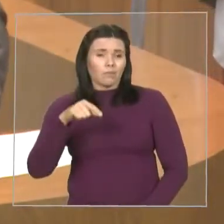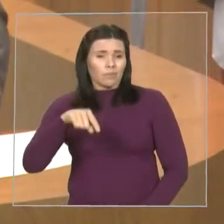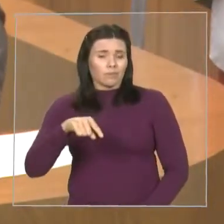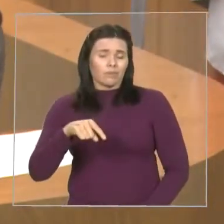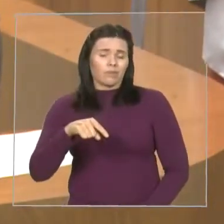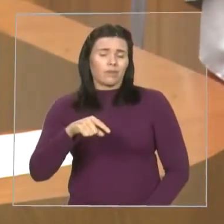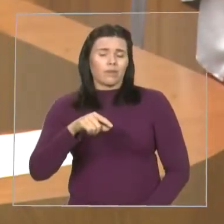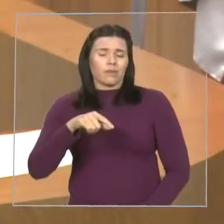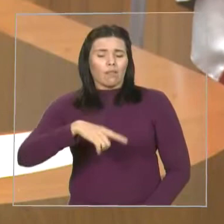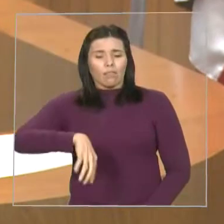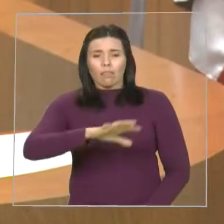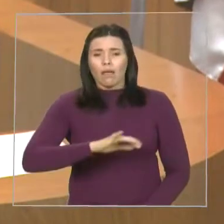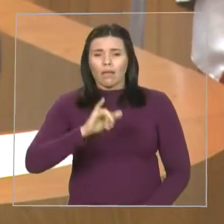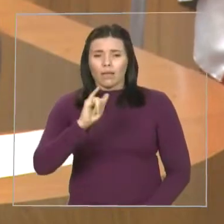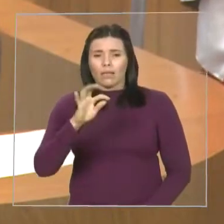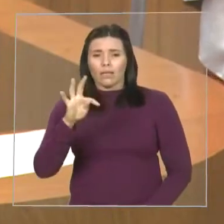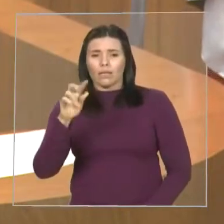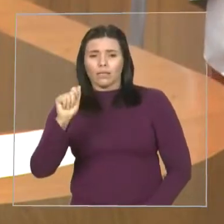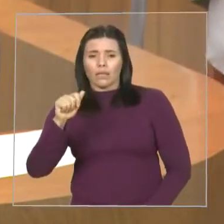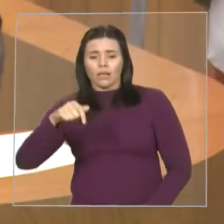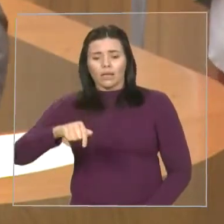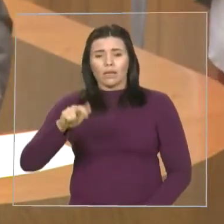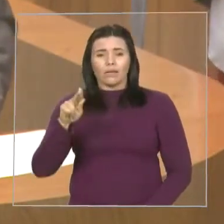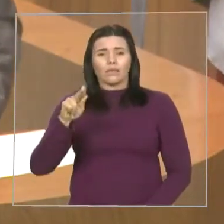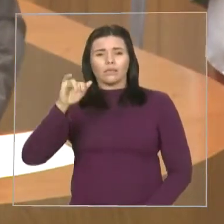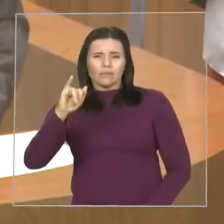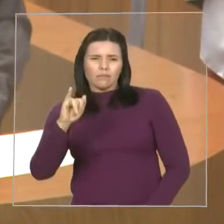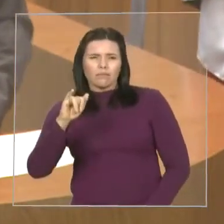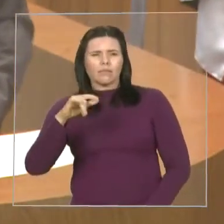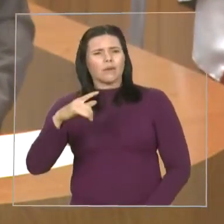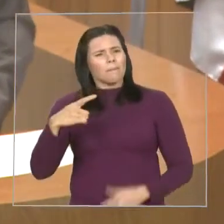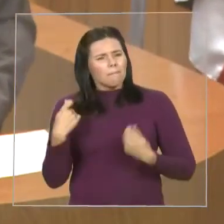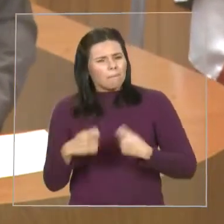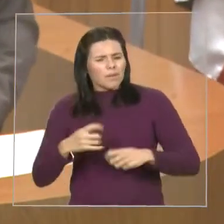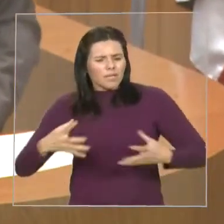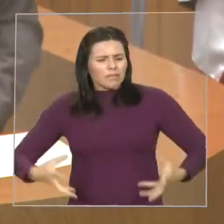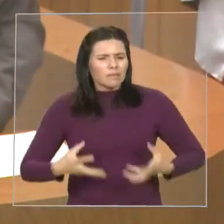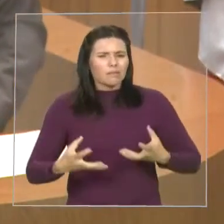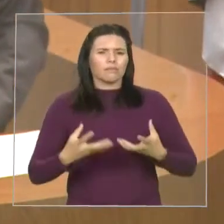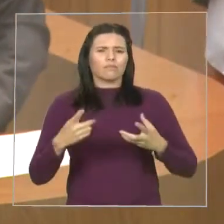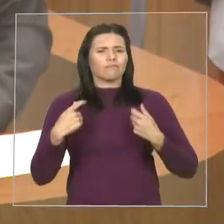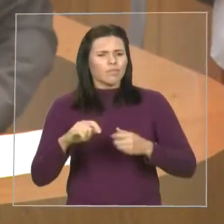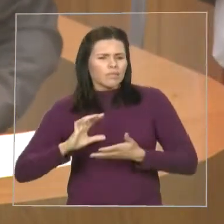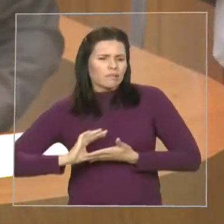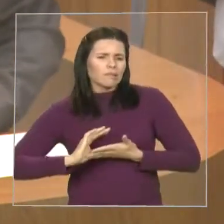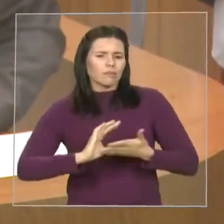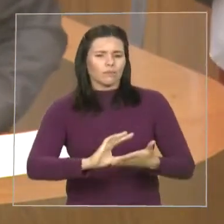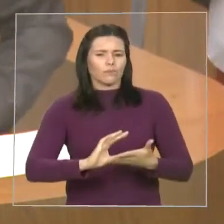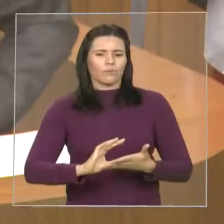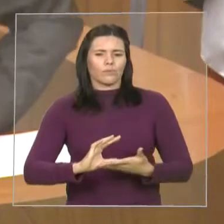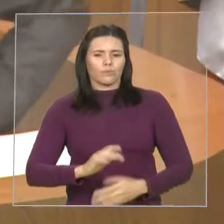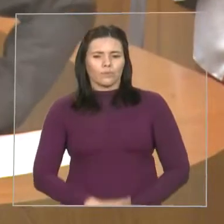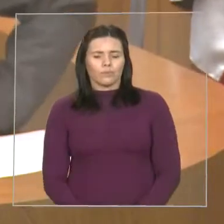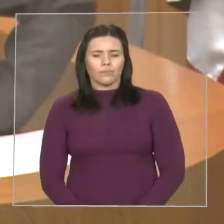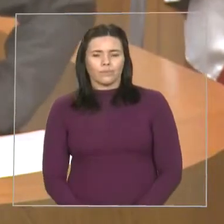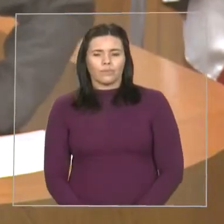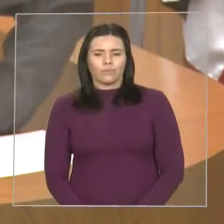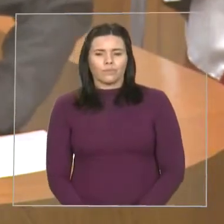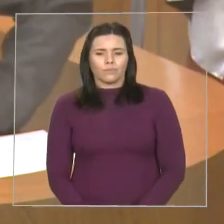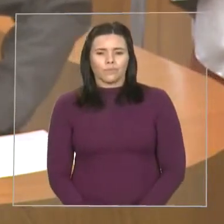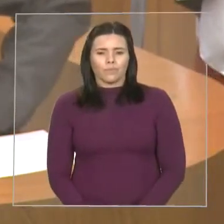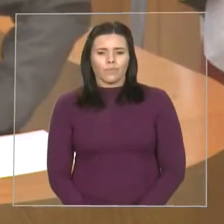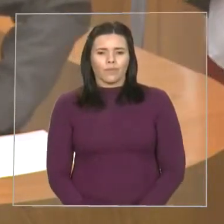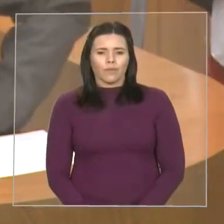é onde estão as grandes indústrias, Deputado é lá que a Max Vale está Barros. situada. Deputado Max, só pela ordem rapidinho, senhor presidente, deputado Atalino. Só para concluir. Acho que por